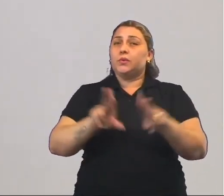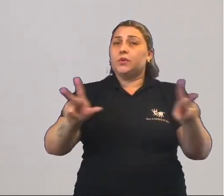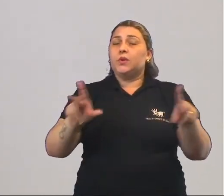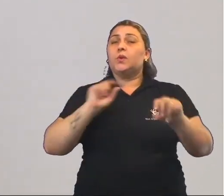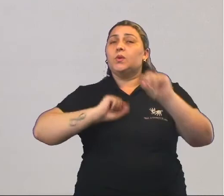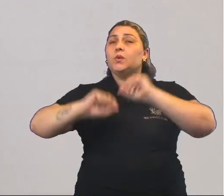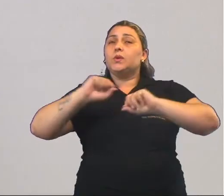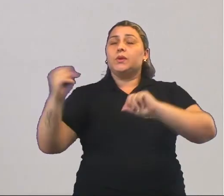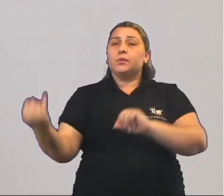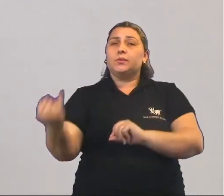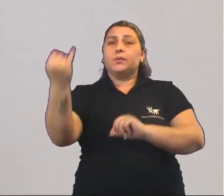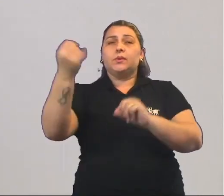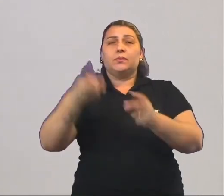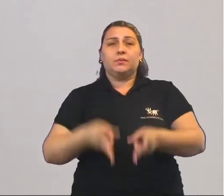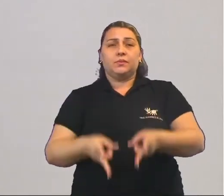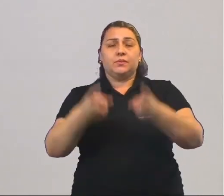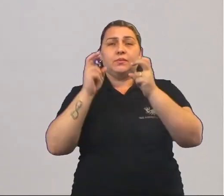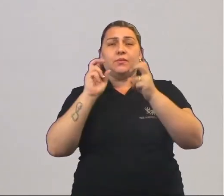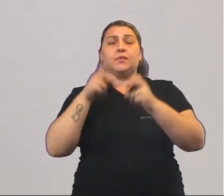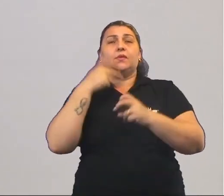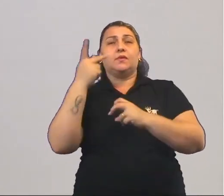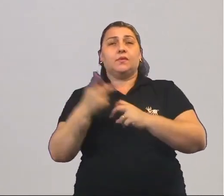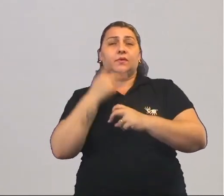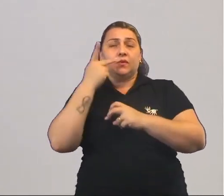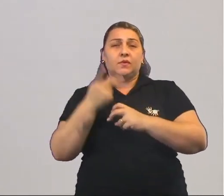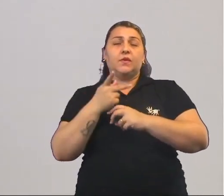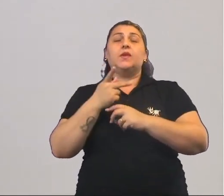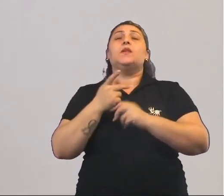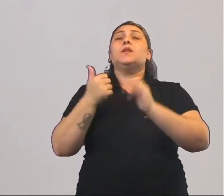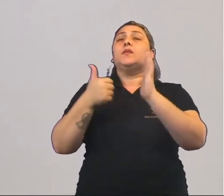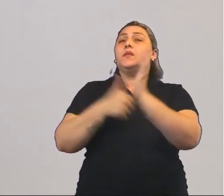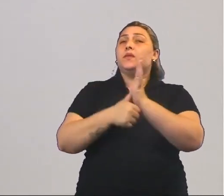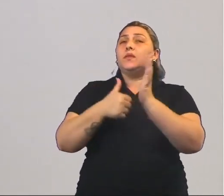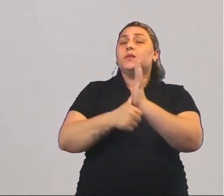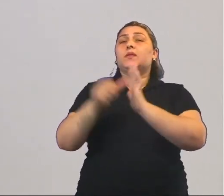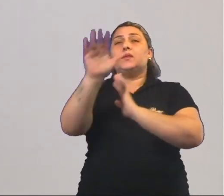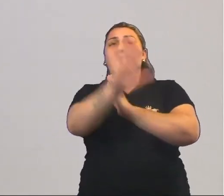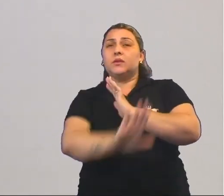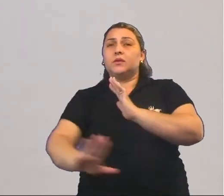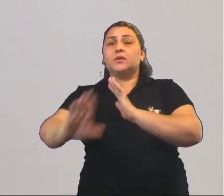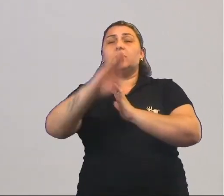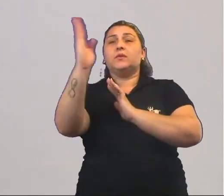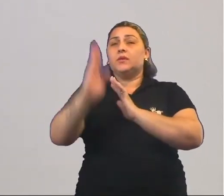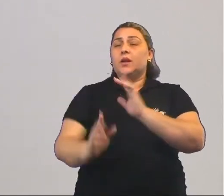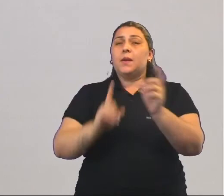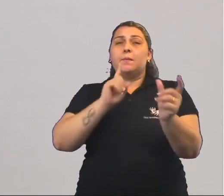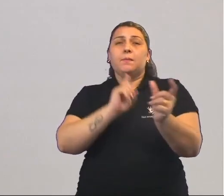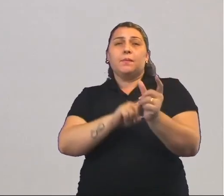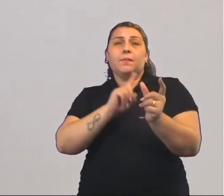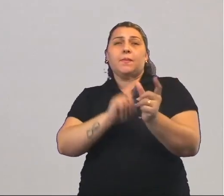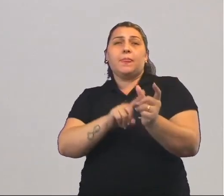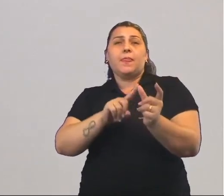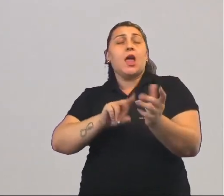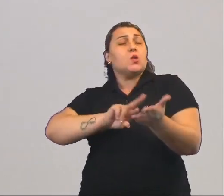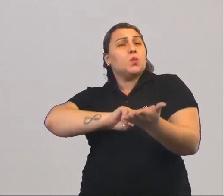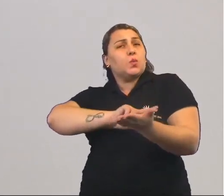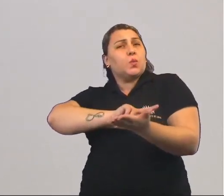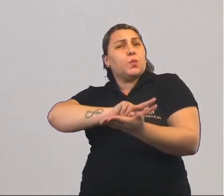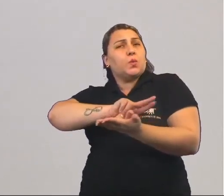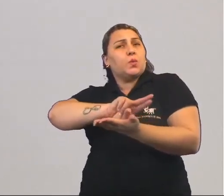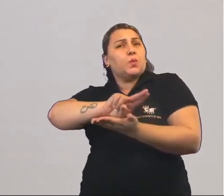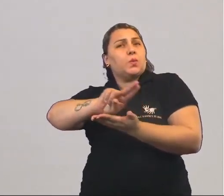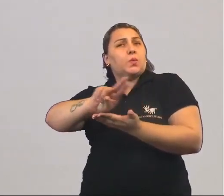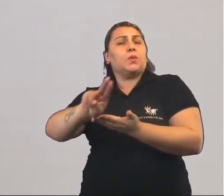E o que é importante a gente perceber? Que quando a gente fala da construção da identidade nacional brasileira, a palavra é